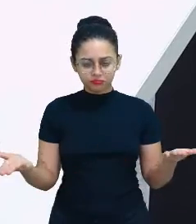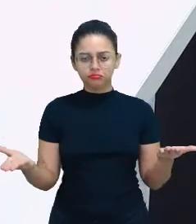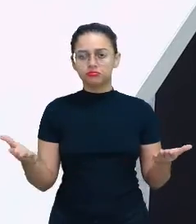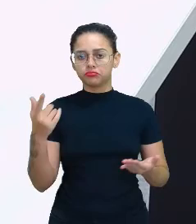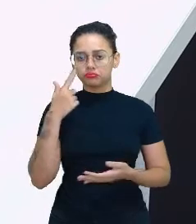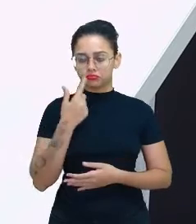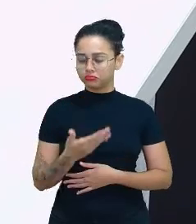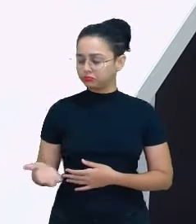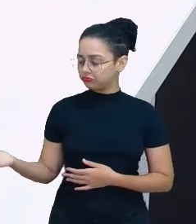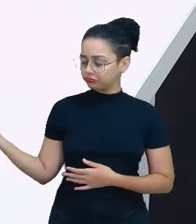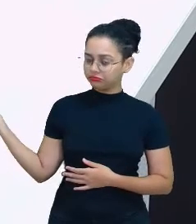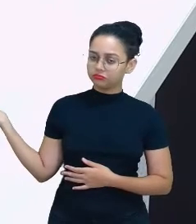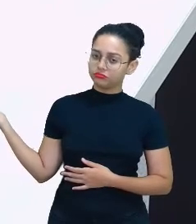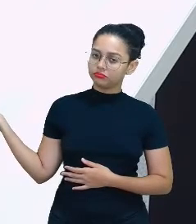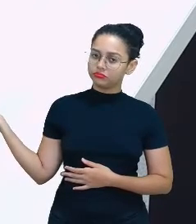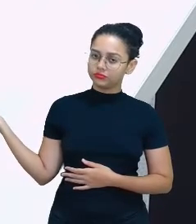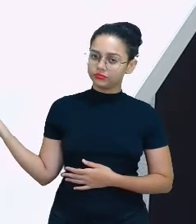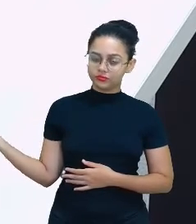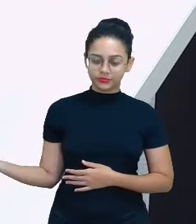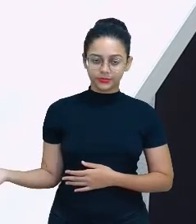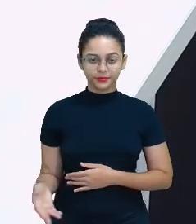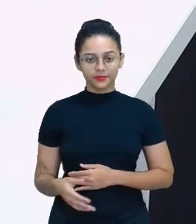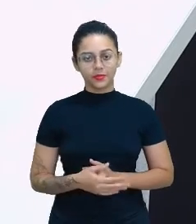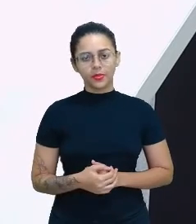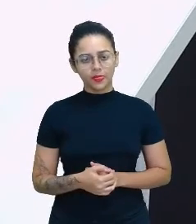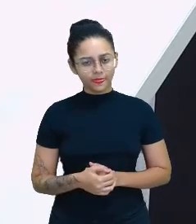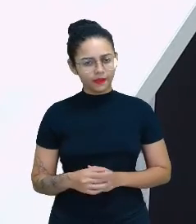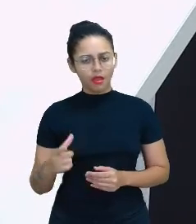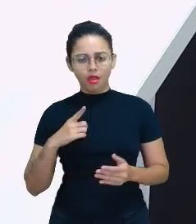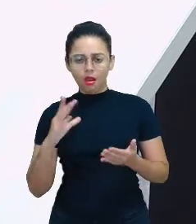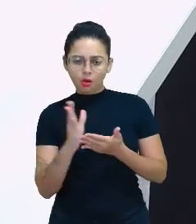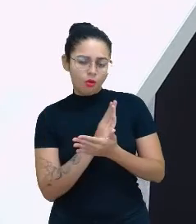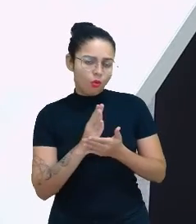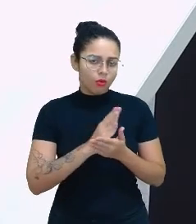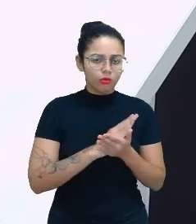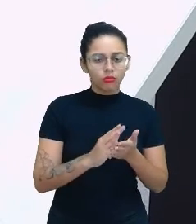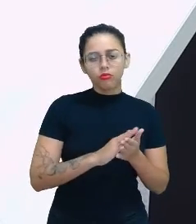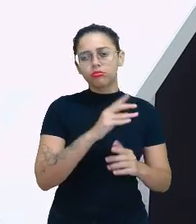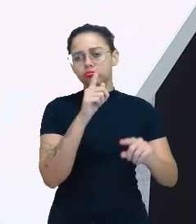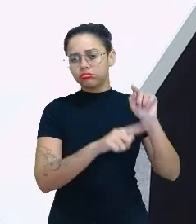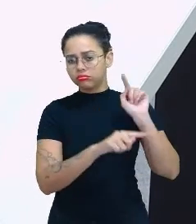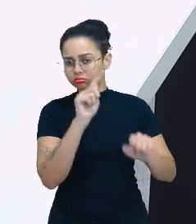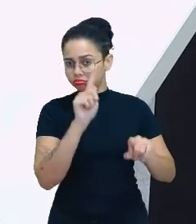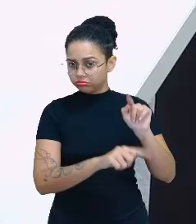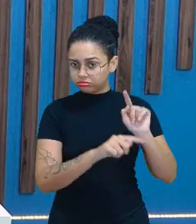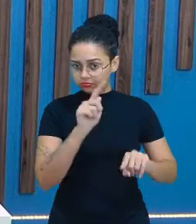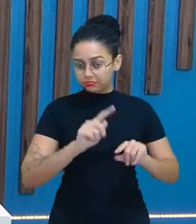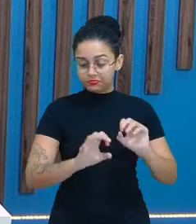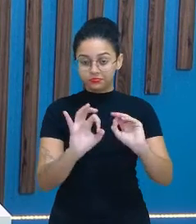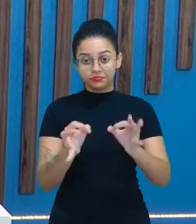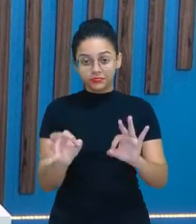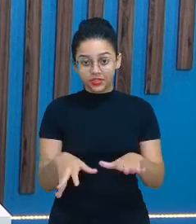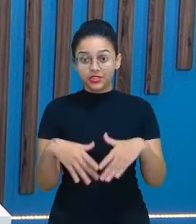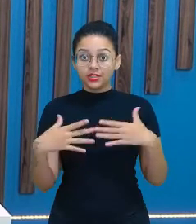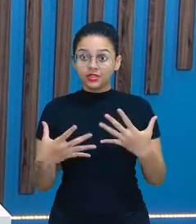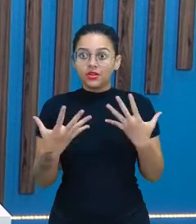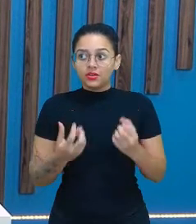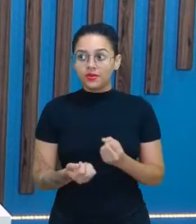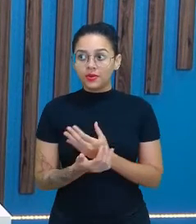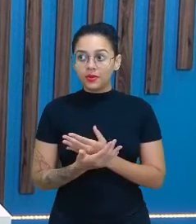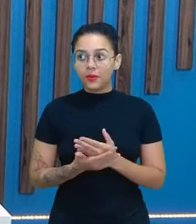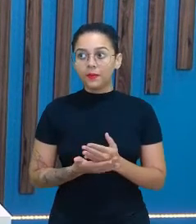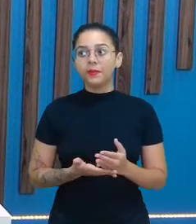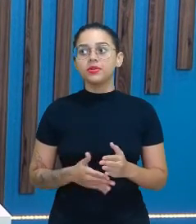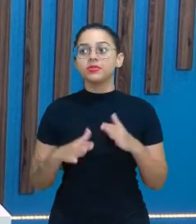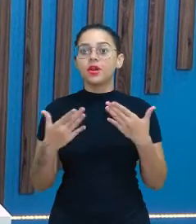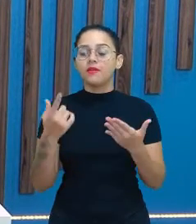bancada Olha só com as substâncias aqui né então vamos começar